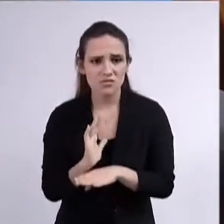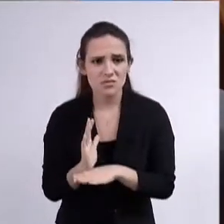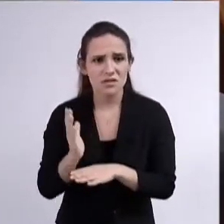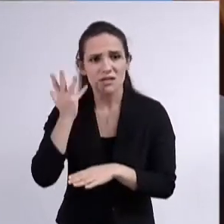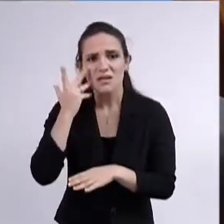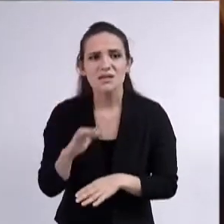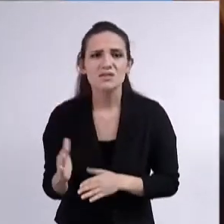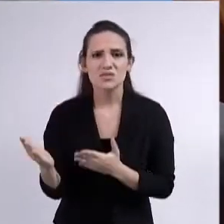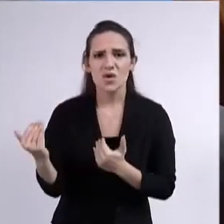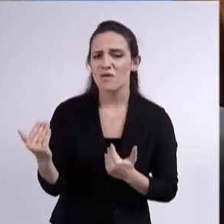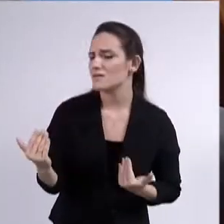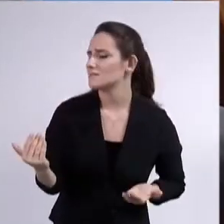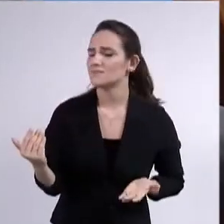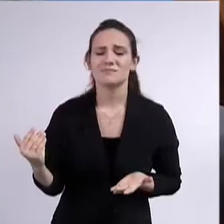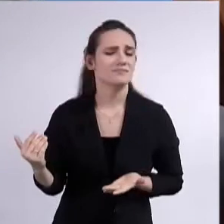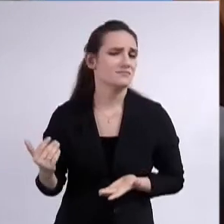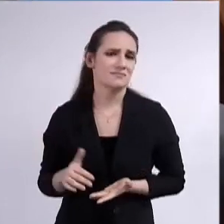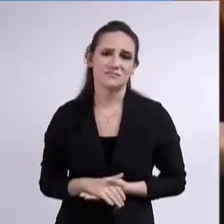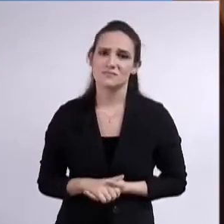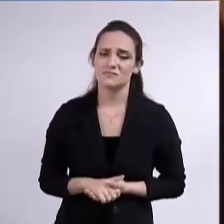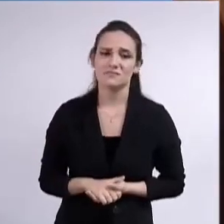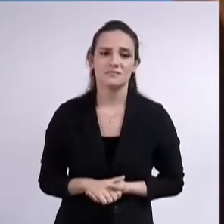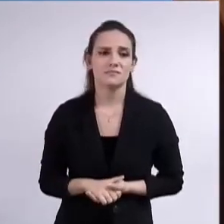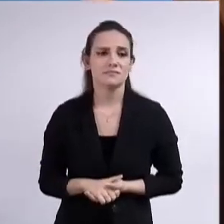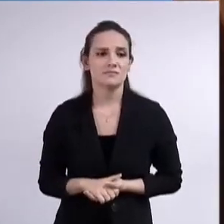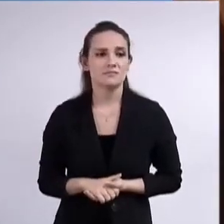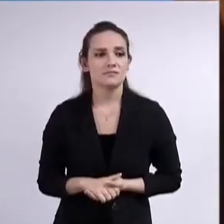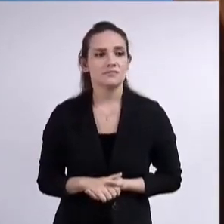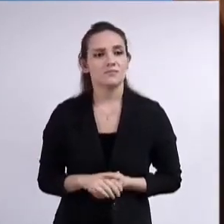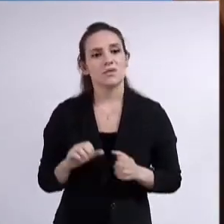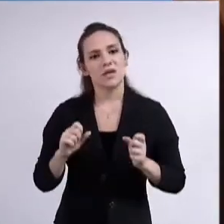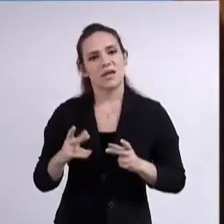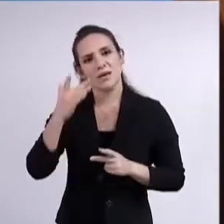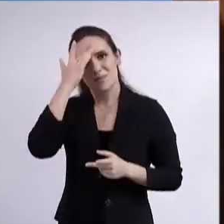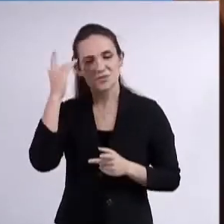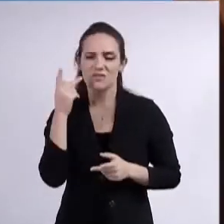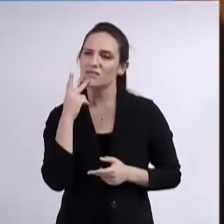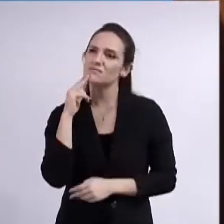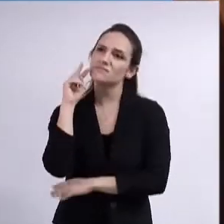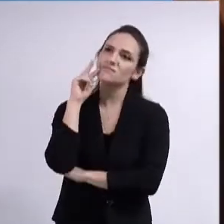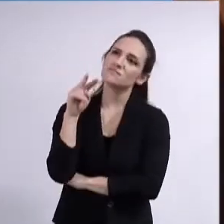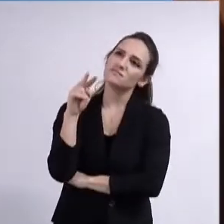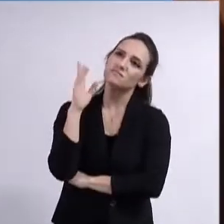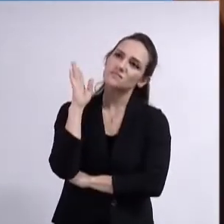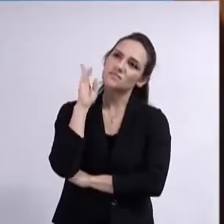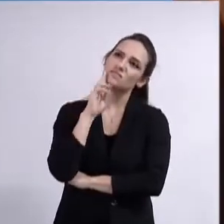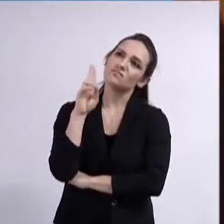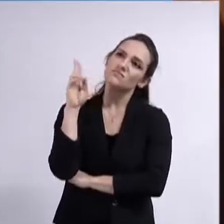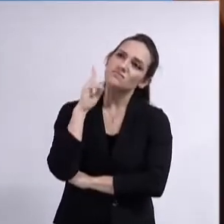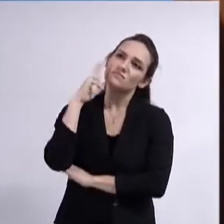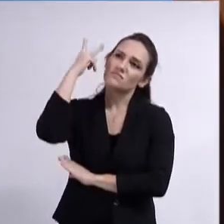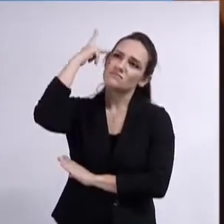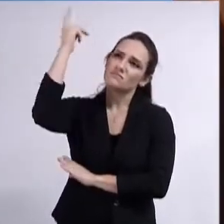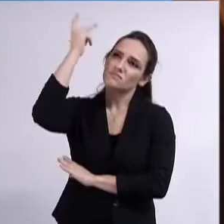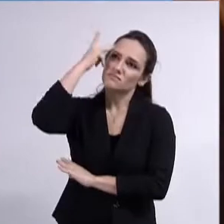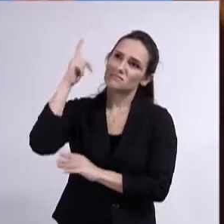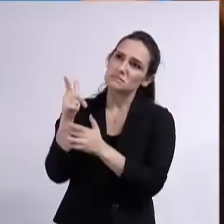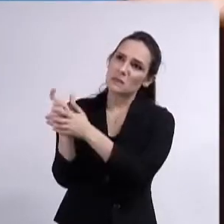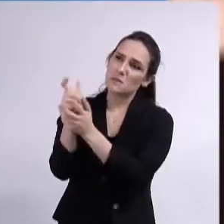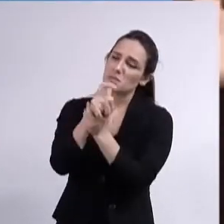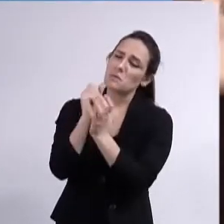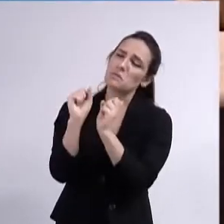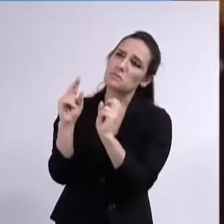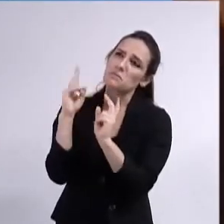de um jovem, para a família de uma forma geral. E aí o camarada vê aquilo como se fosse natural, e aí vemos